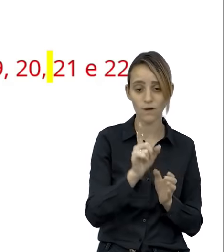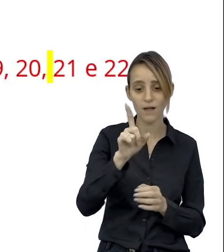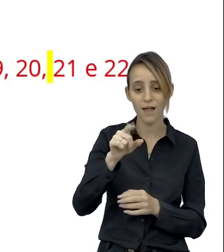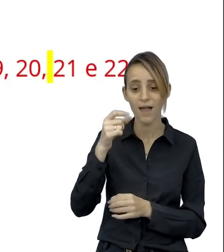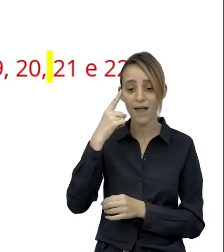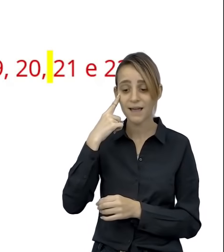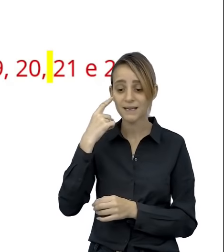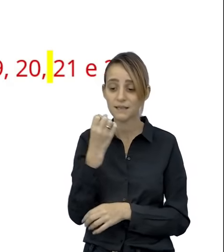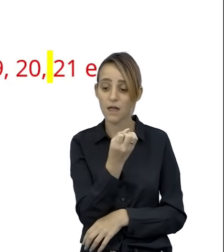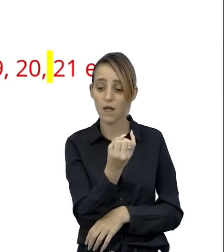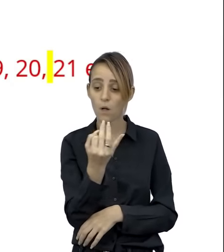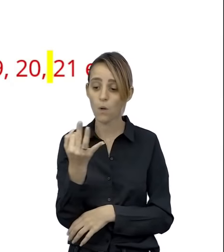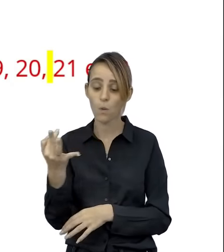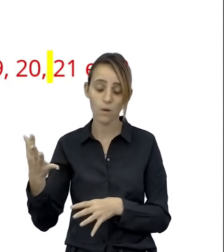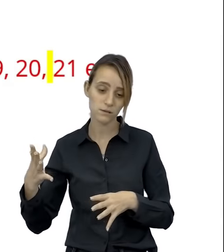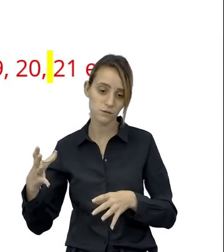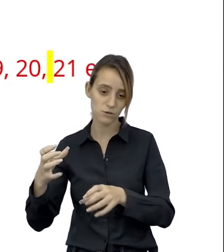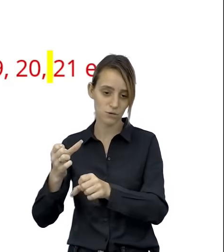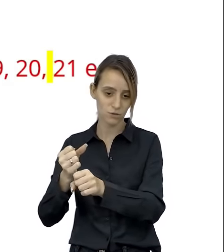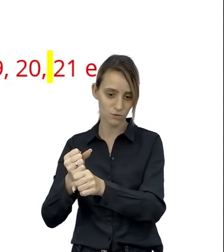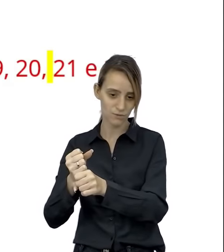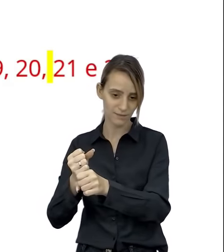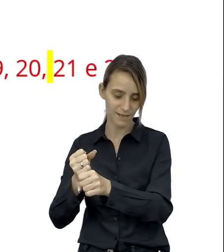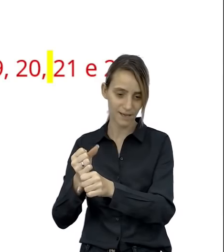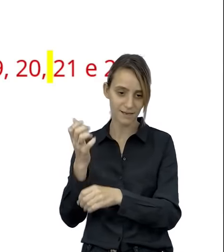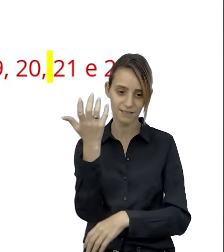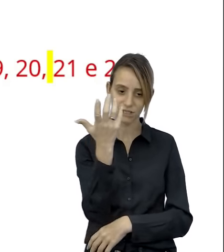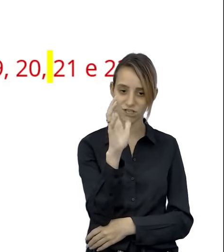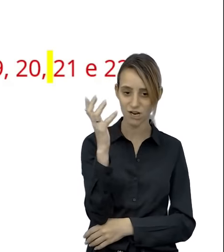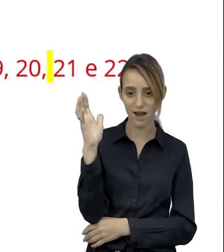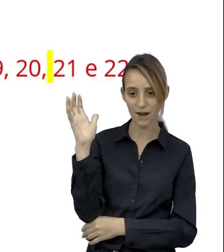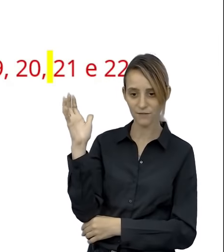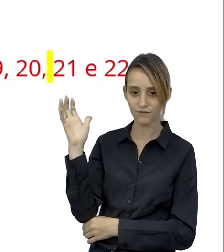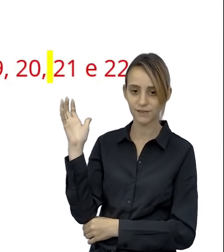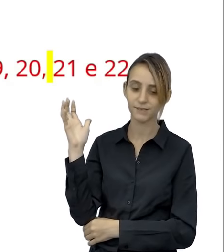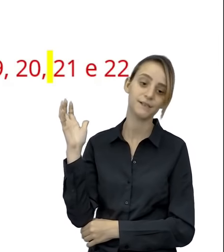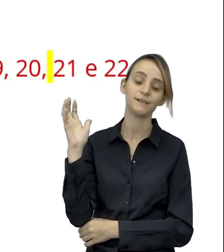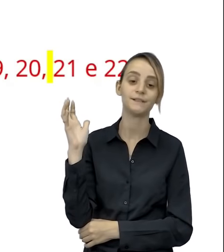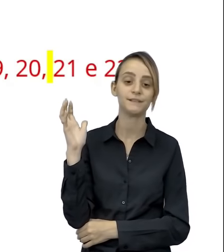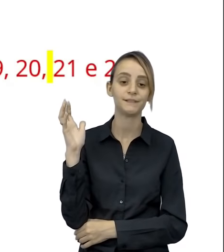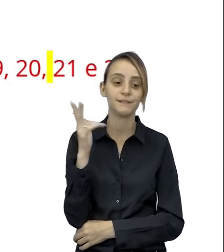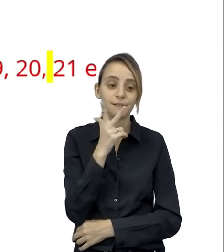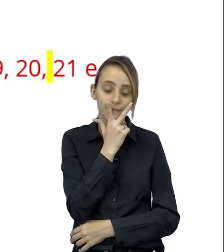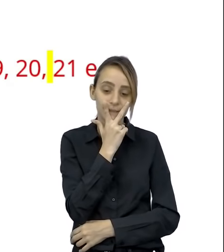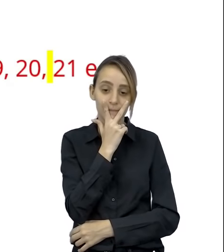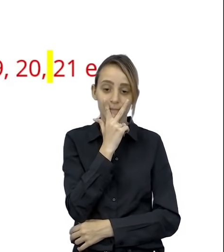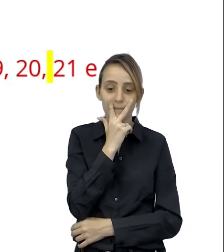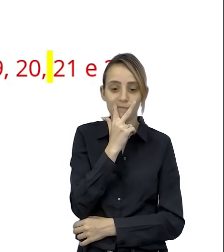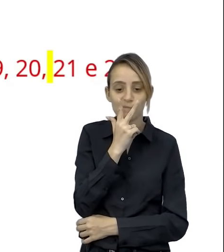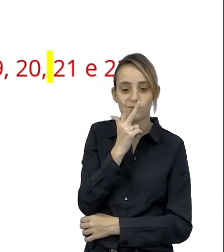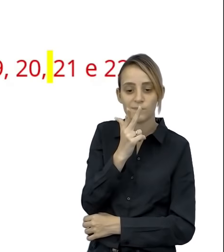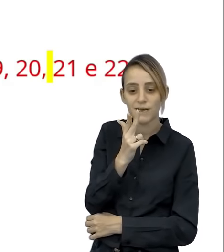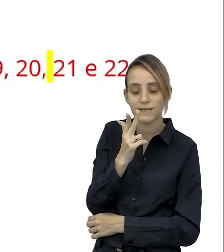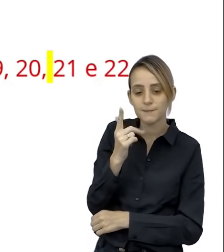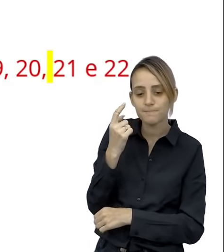de quantidade da coleção de árvores, das coleções de árvores, trazendo o pensamento